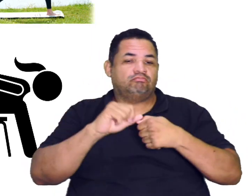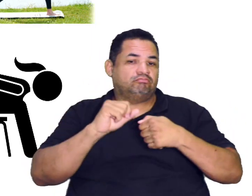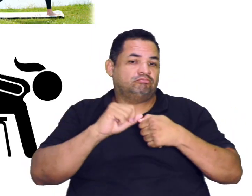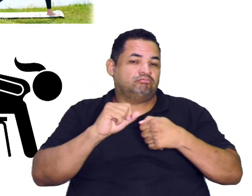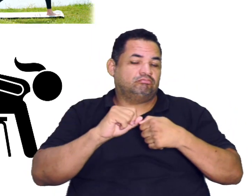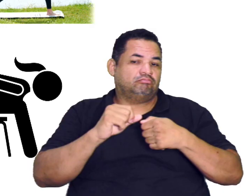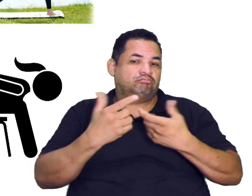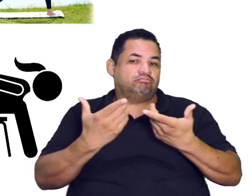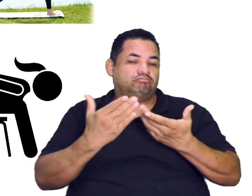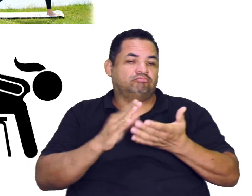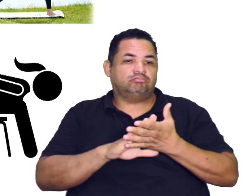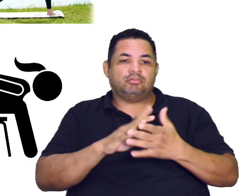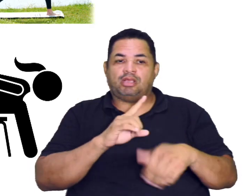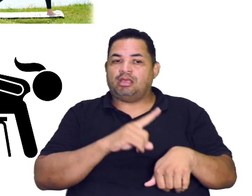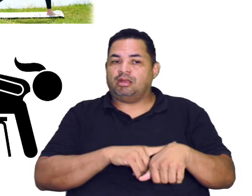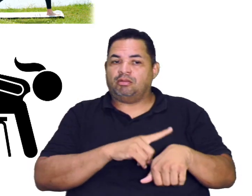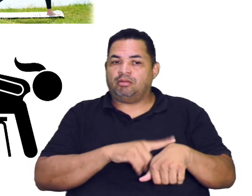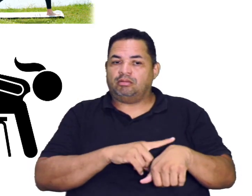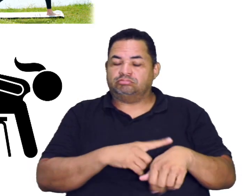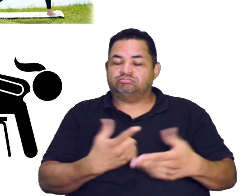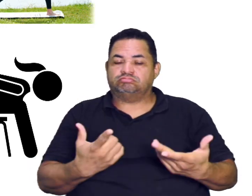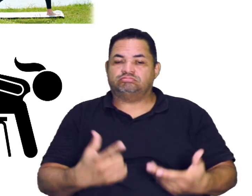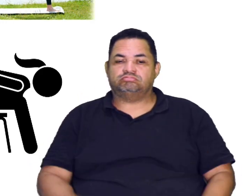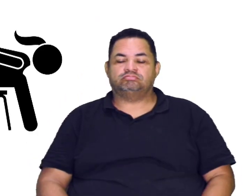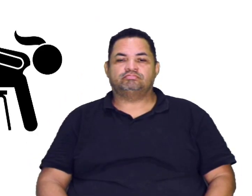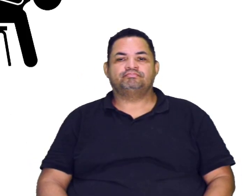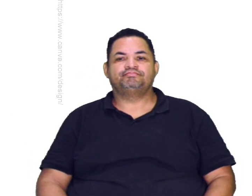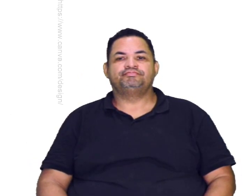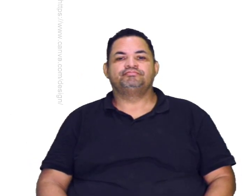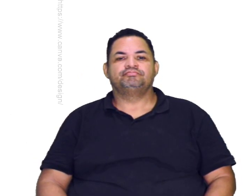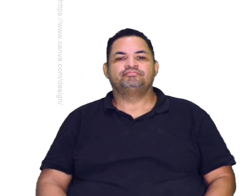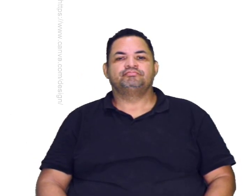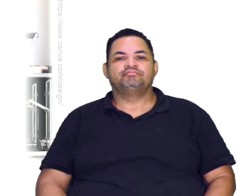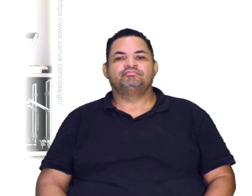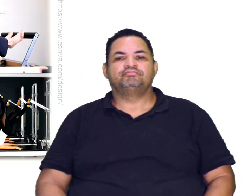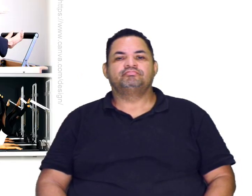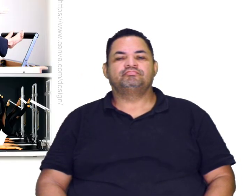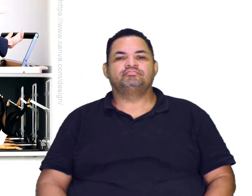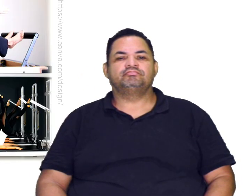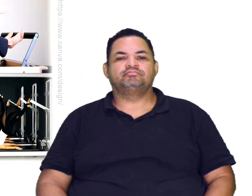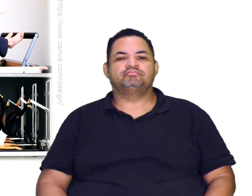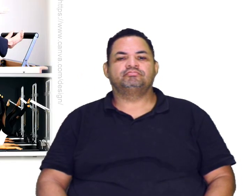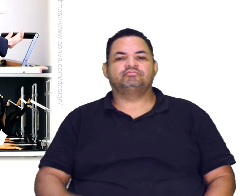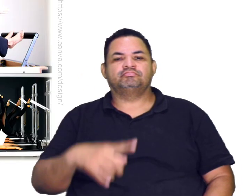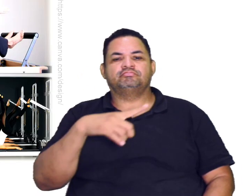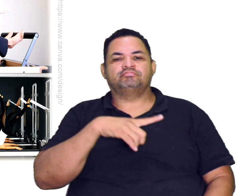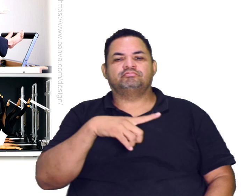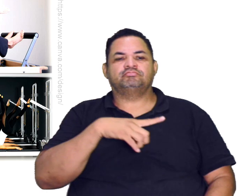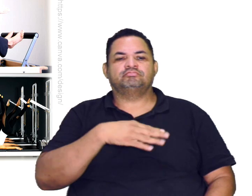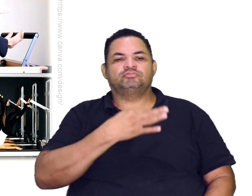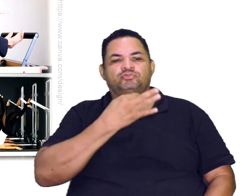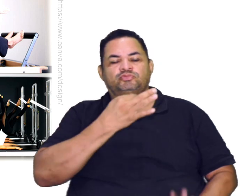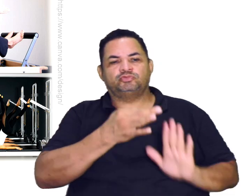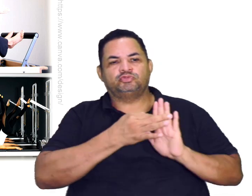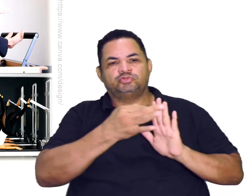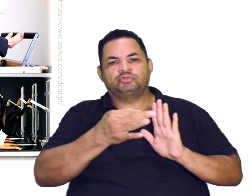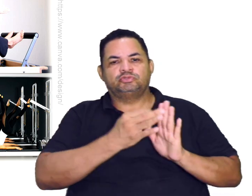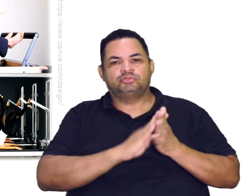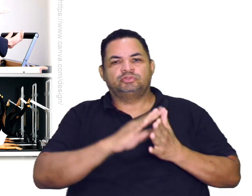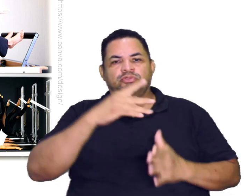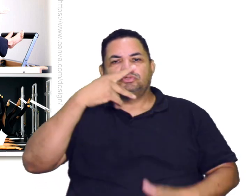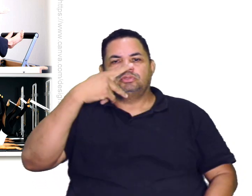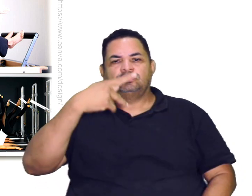pode fazer naquele dado momento, tá? Muito bem. Então, a gente tem como sugestão